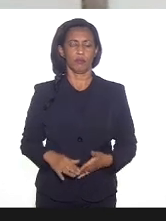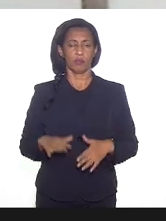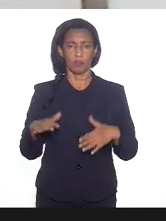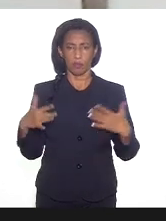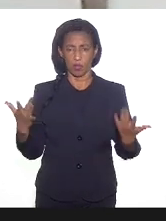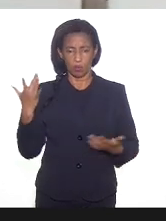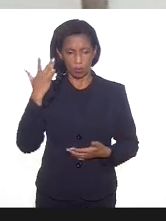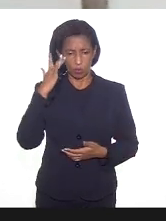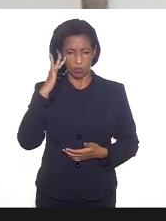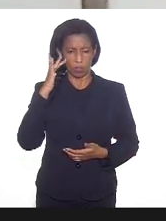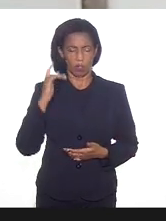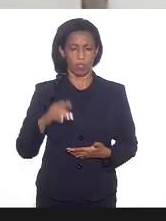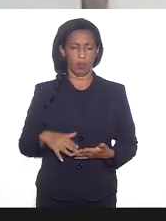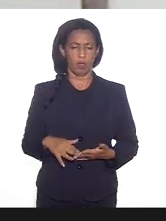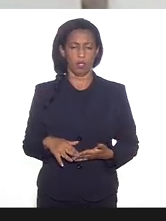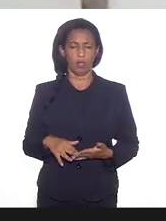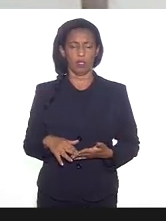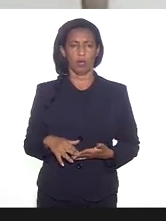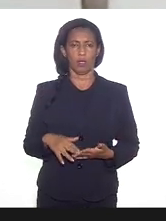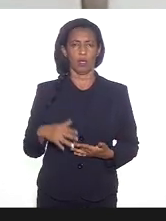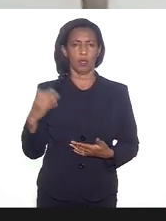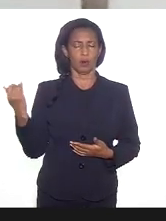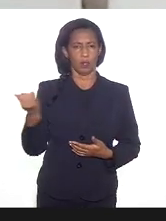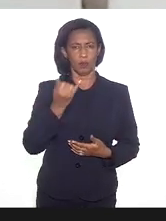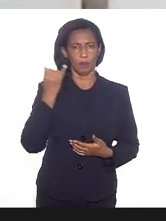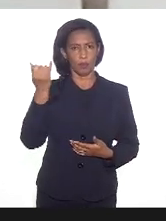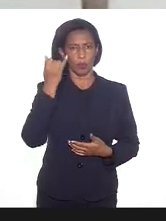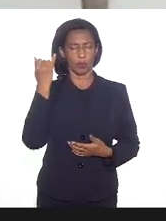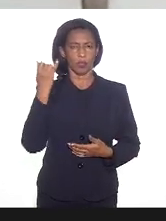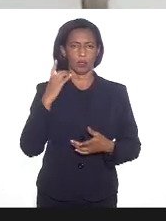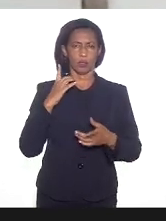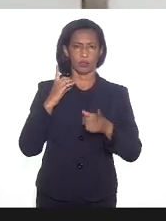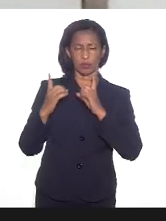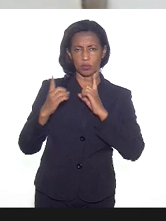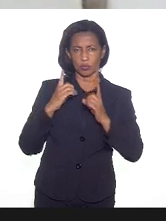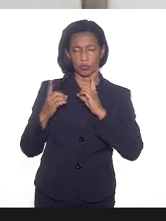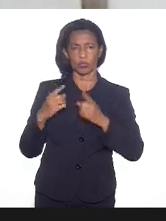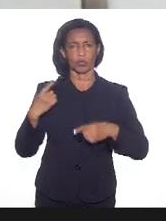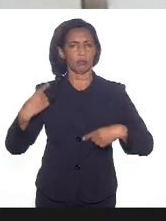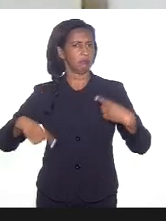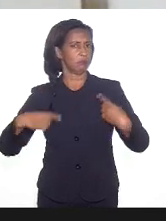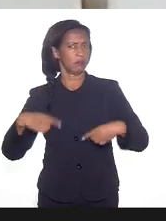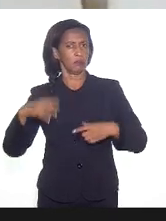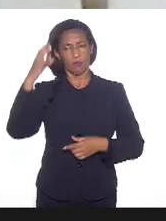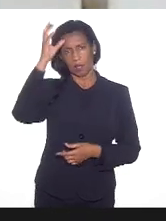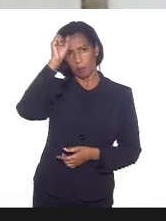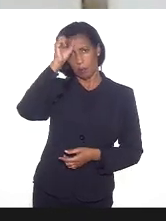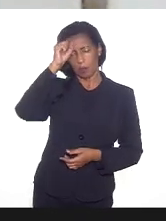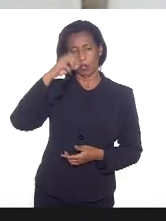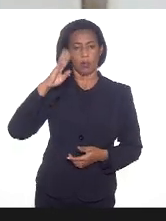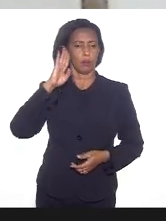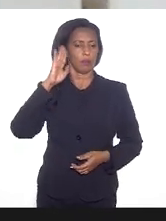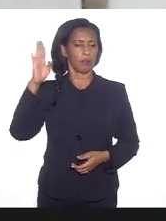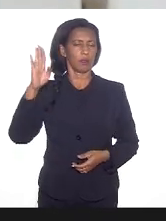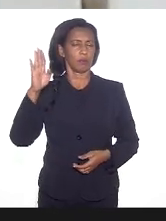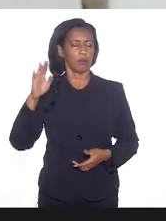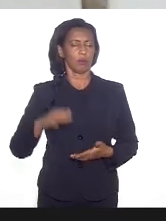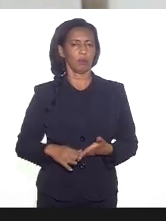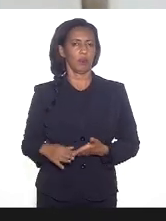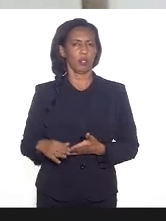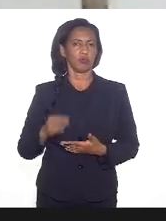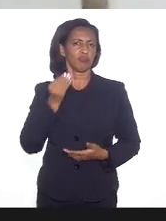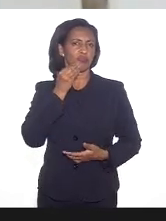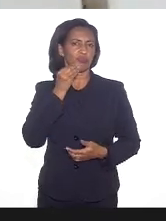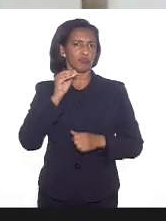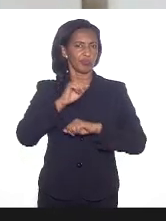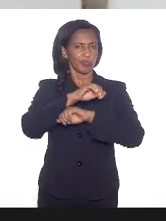que esse objetivo a gente vai alcançando assim, tá? Debatendo, discutindo, aprendendo e, principalmente, dando transparência aos